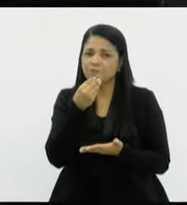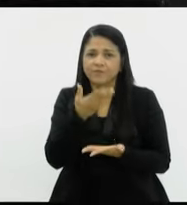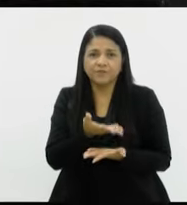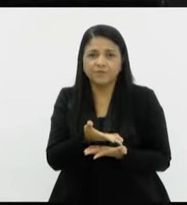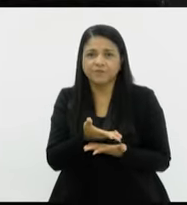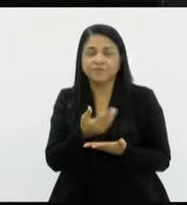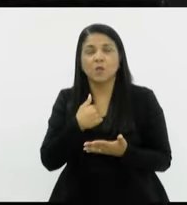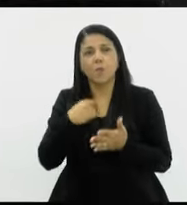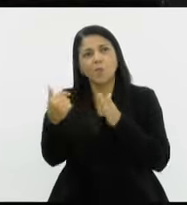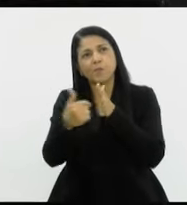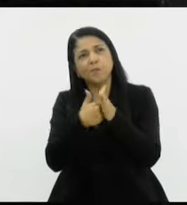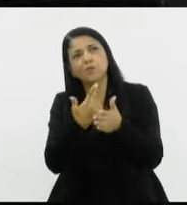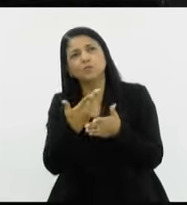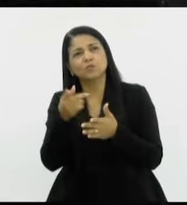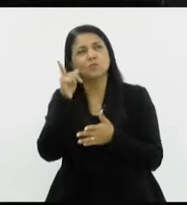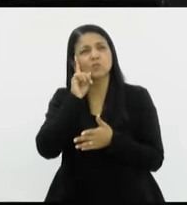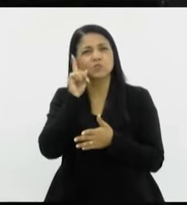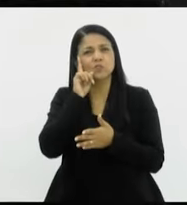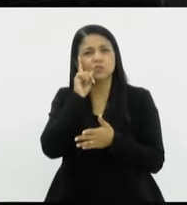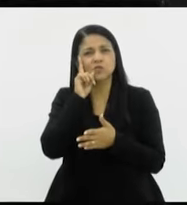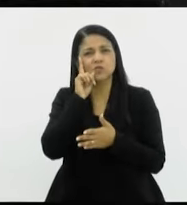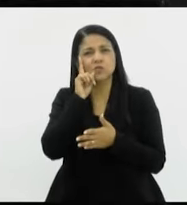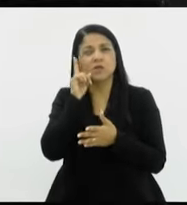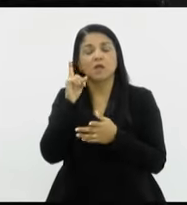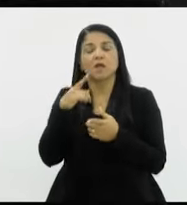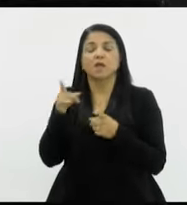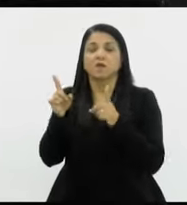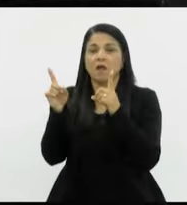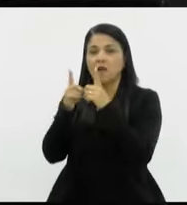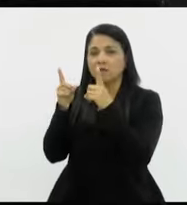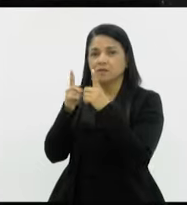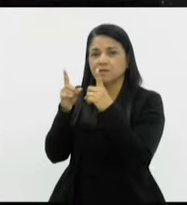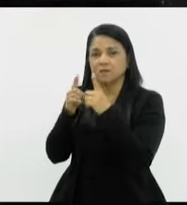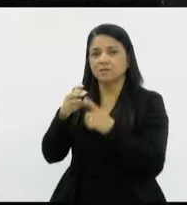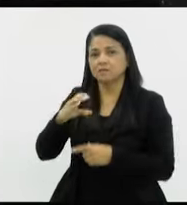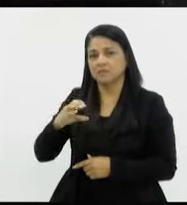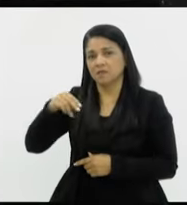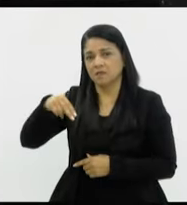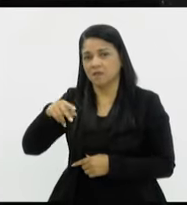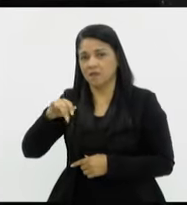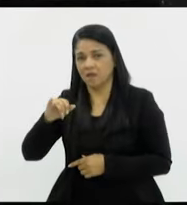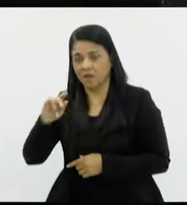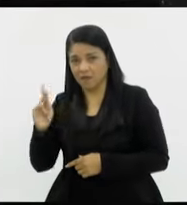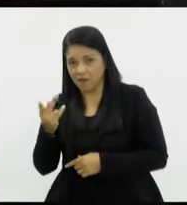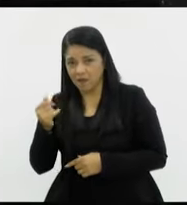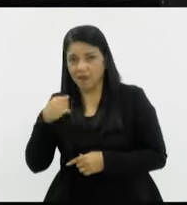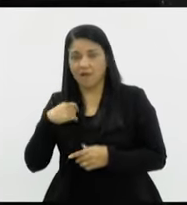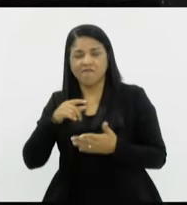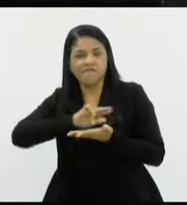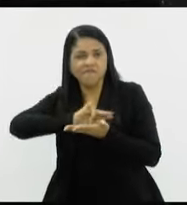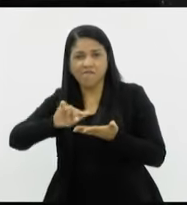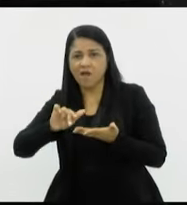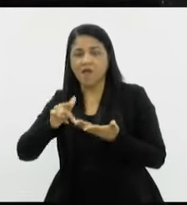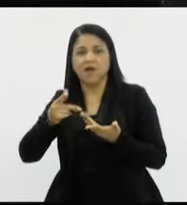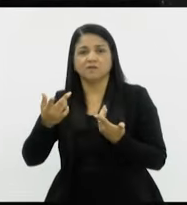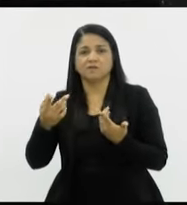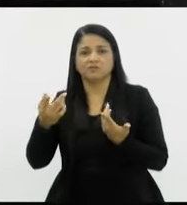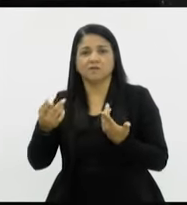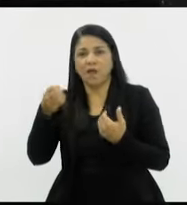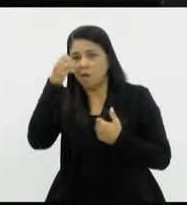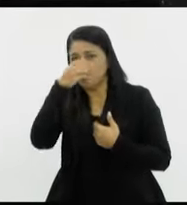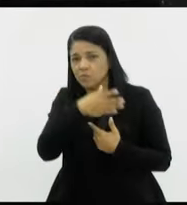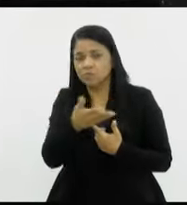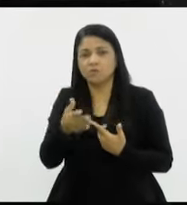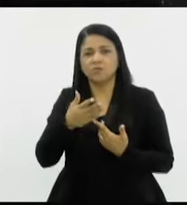realmente me pergunto, né, diariamente a gente atende na CDH diversos casos de violação, enquanto vejo deputados subir aqui